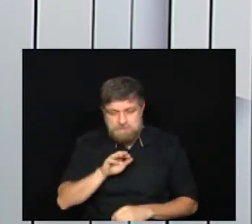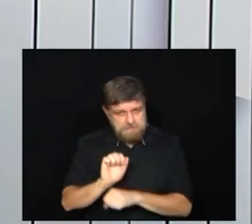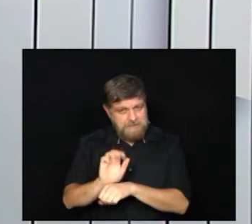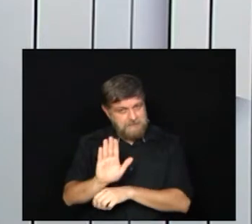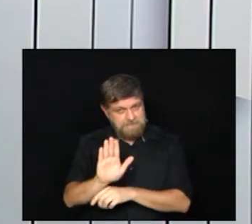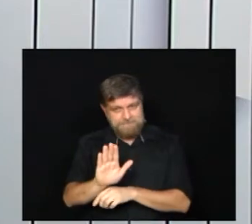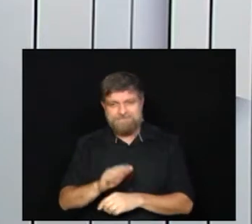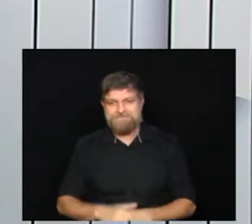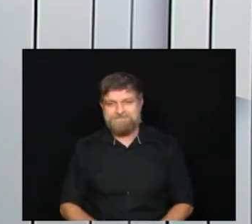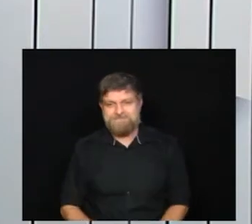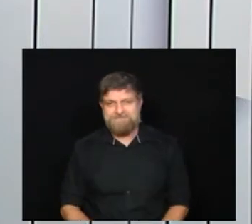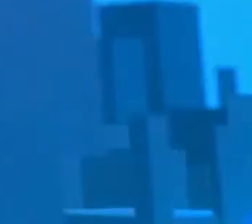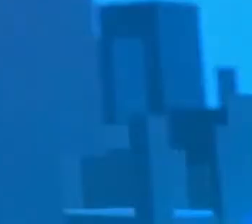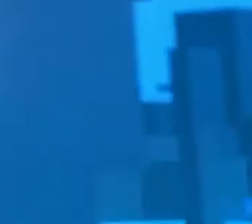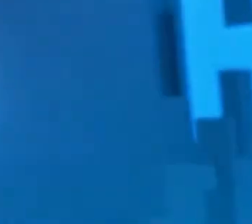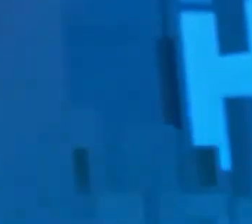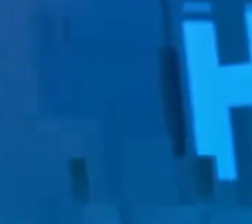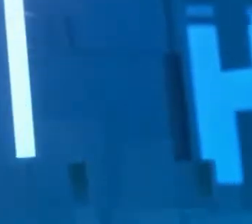daí.